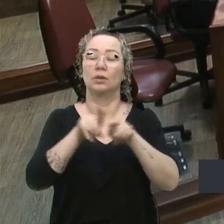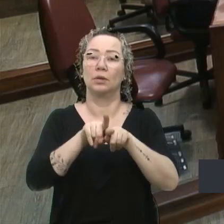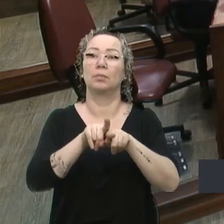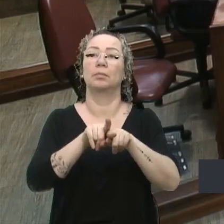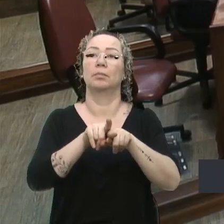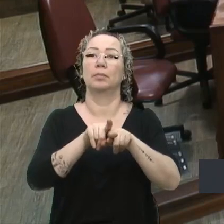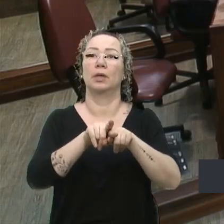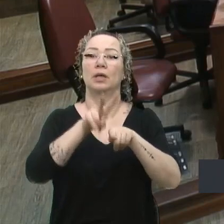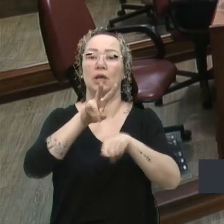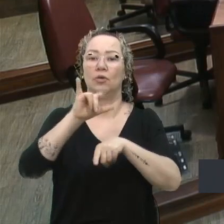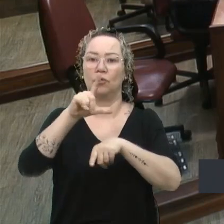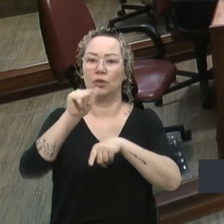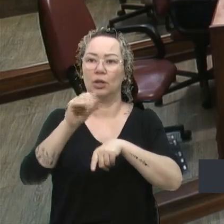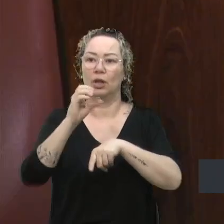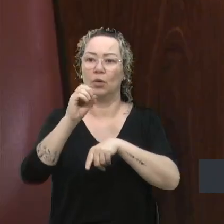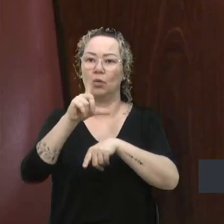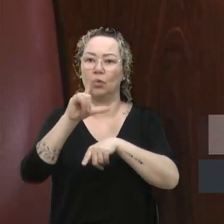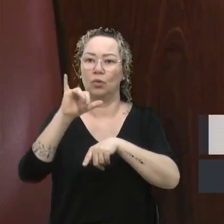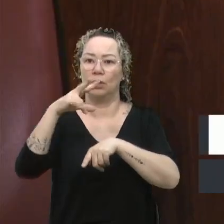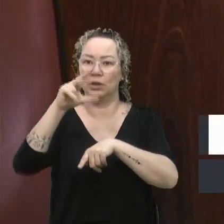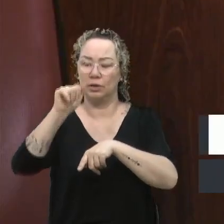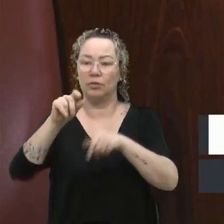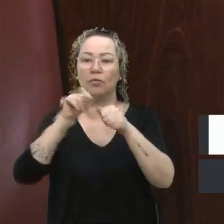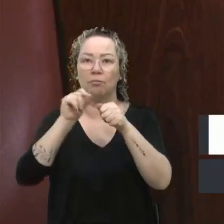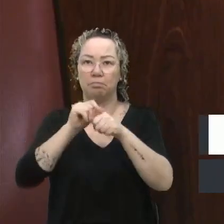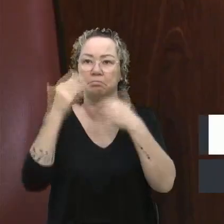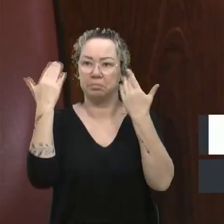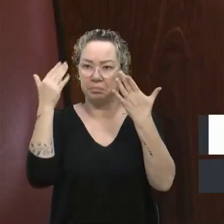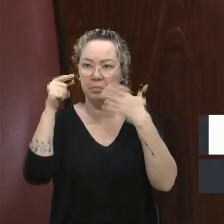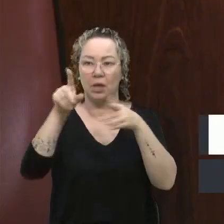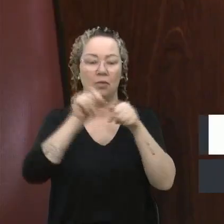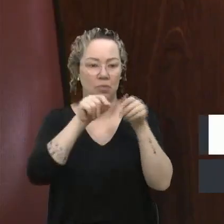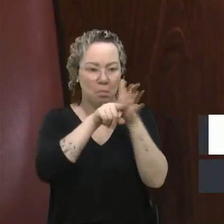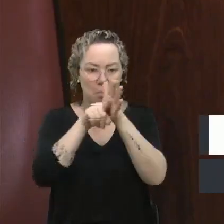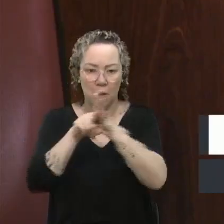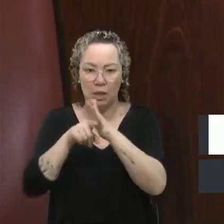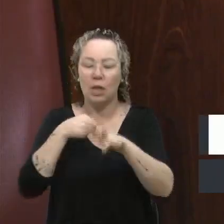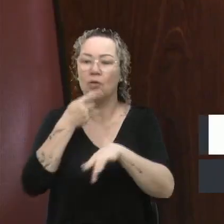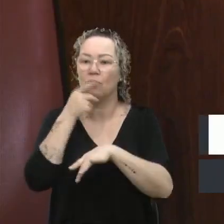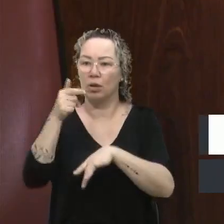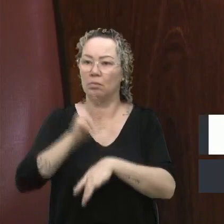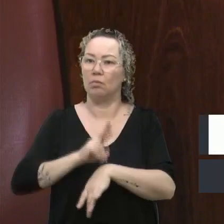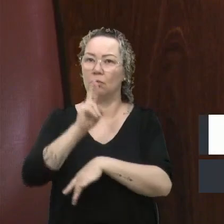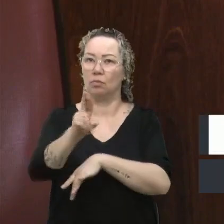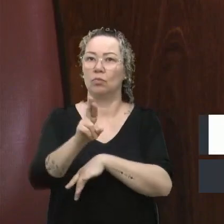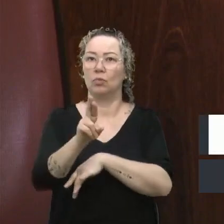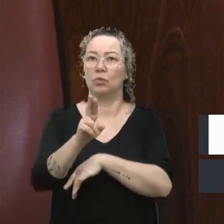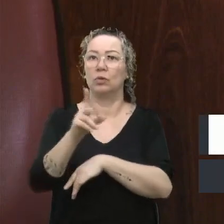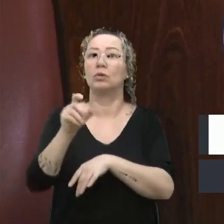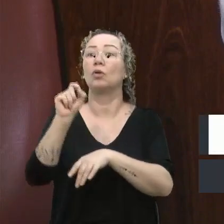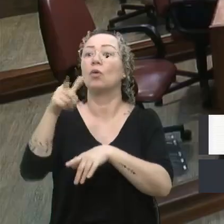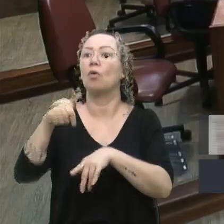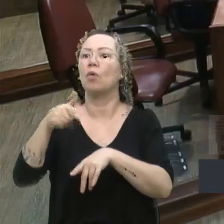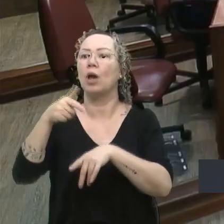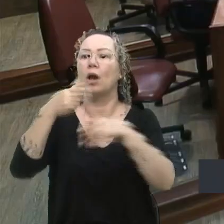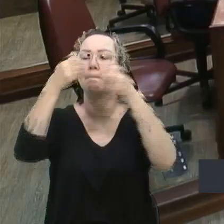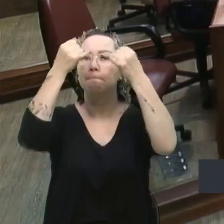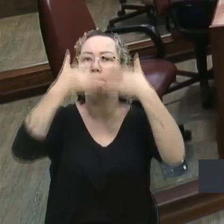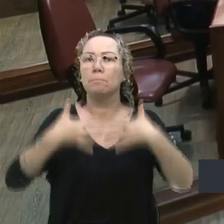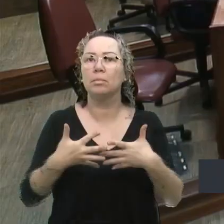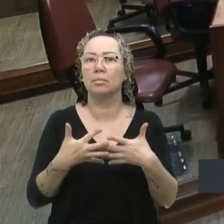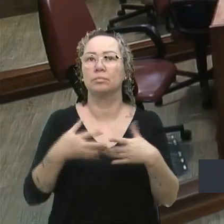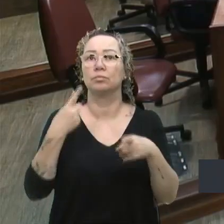foram atrás, fizeram um levantamento, e eu até disse para a representante que apresentou, disse, mas qual foi a justificativa